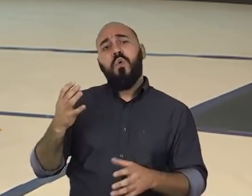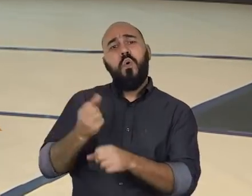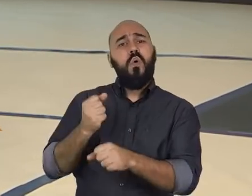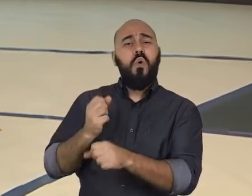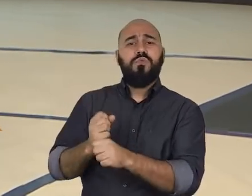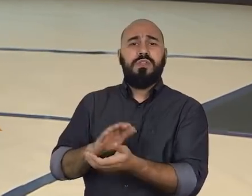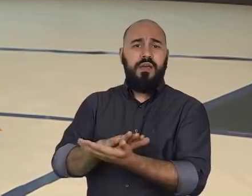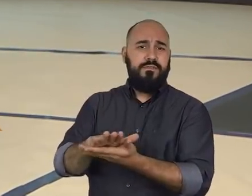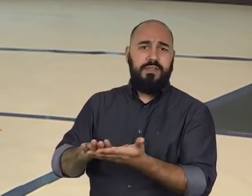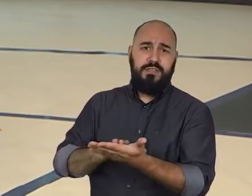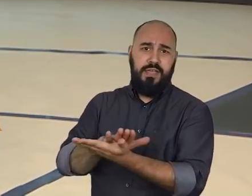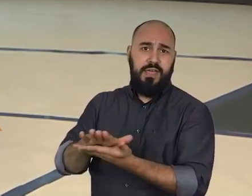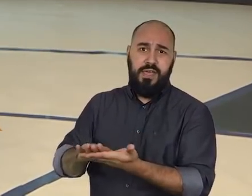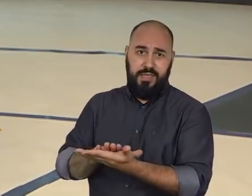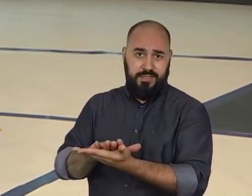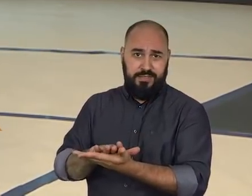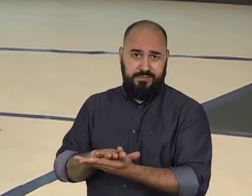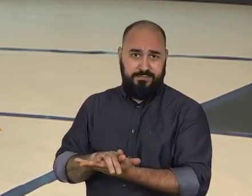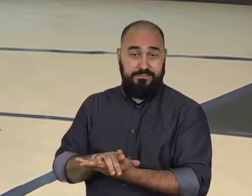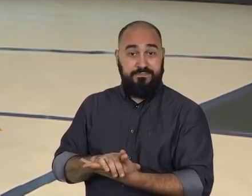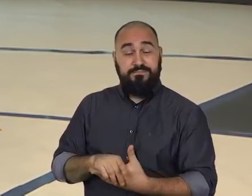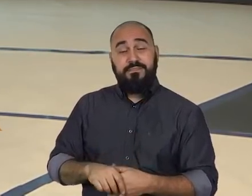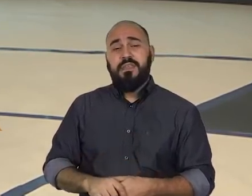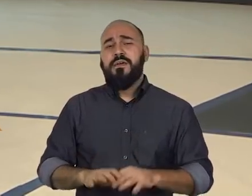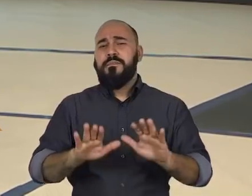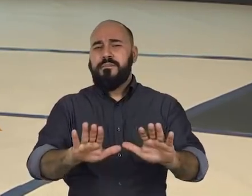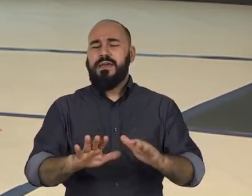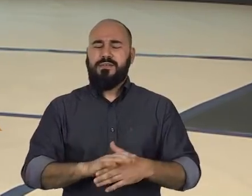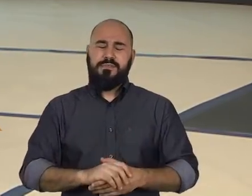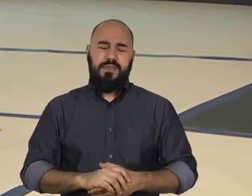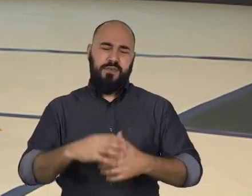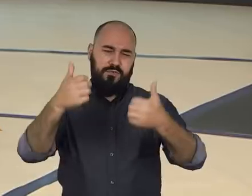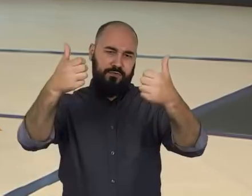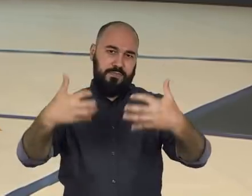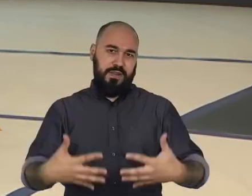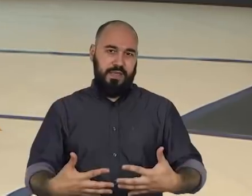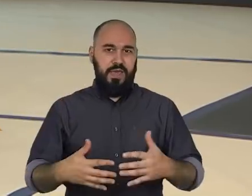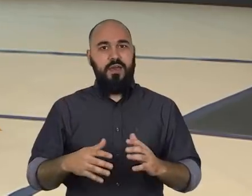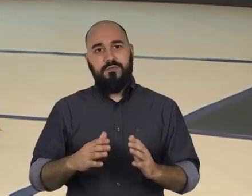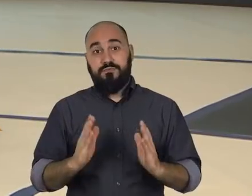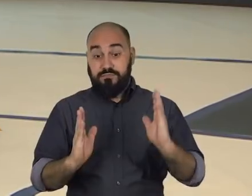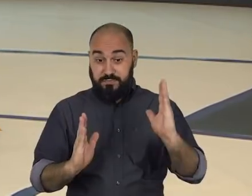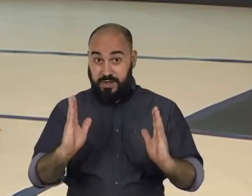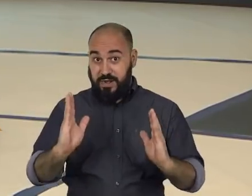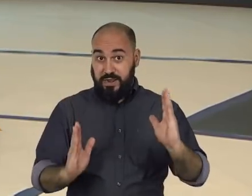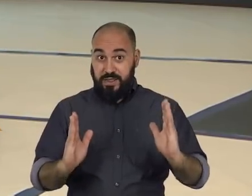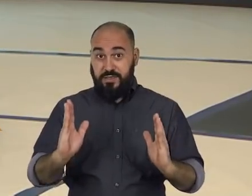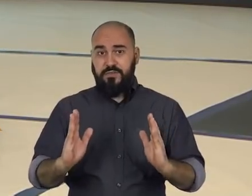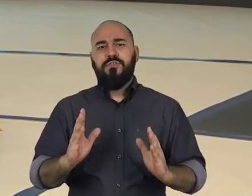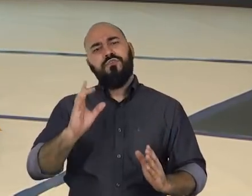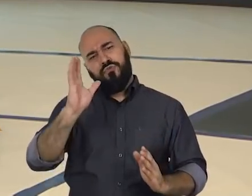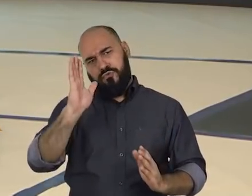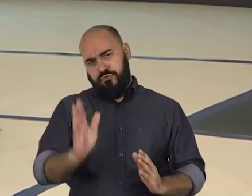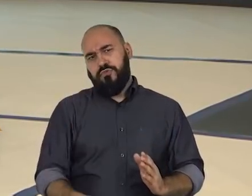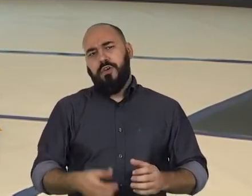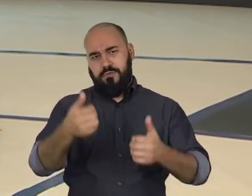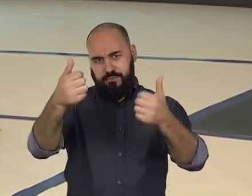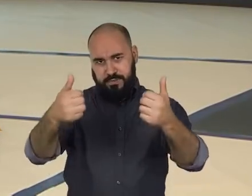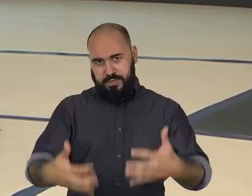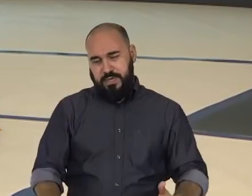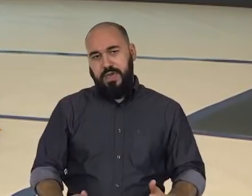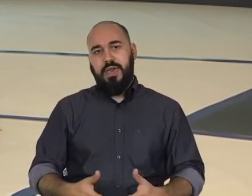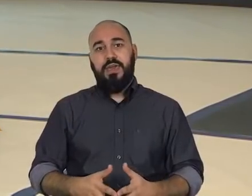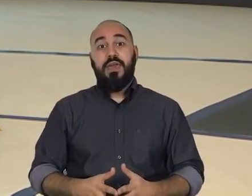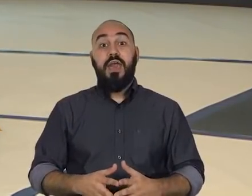anos oficiais do seu reinado. Agora eu quero mostrar um trecho do que eu já mencionei no passado, quando eu citei para você